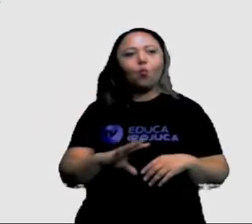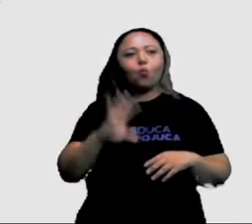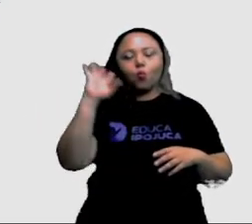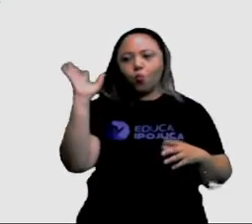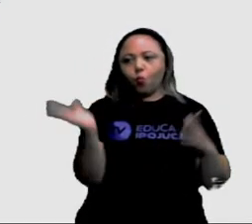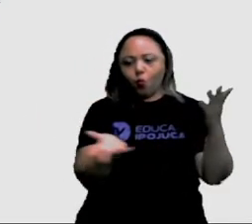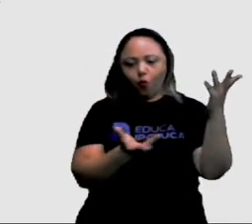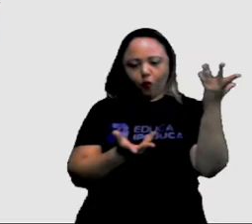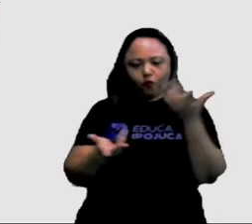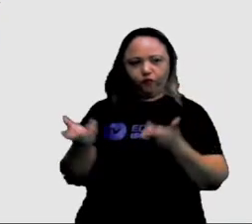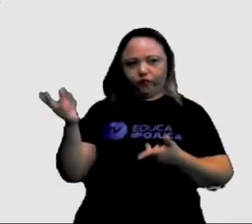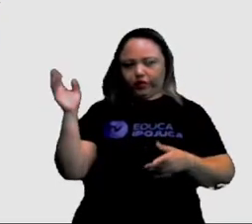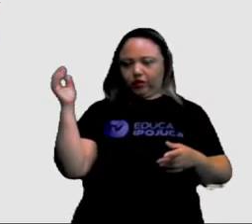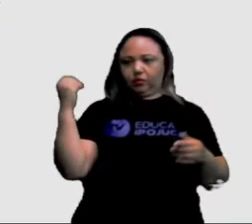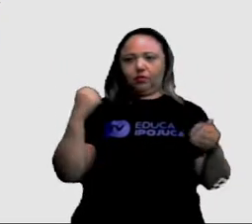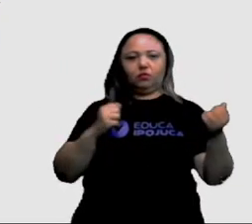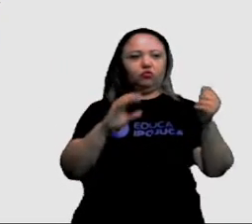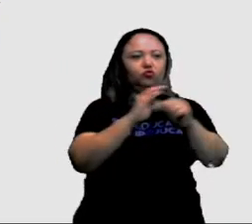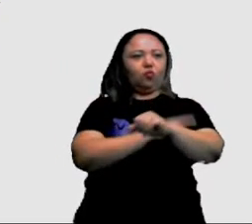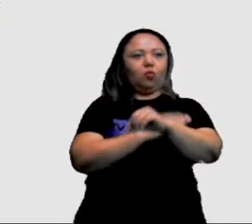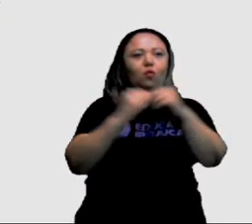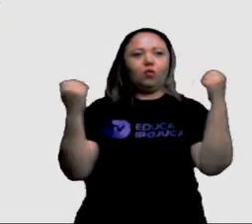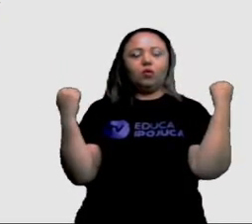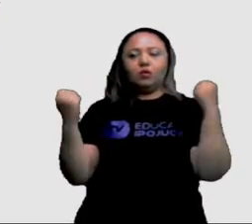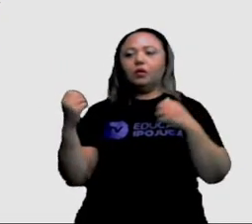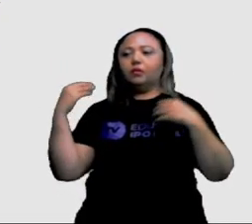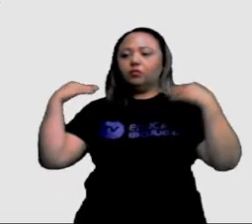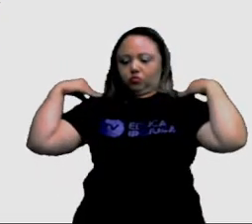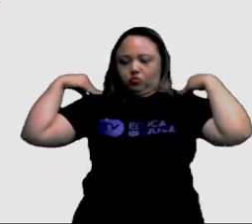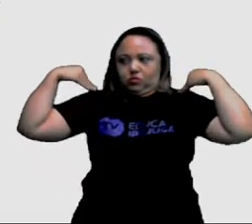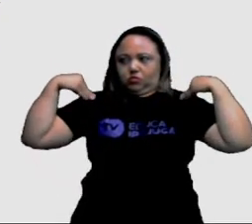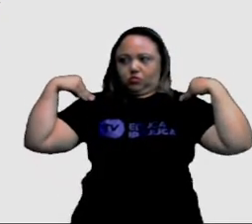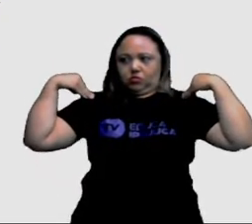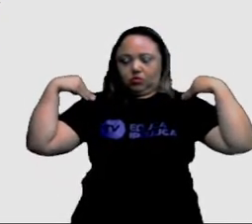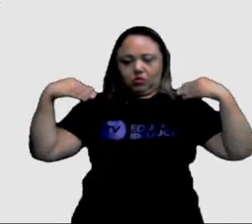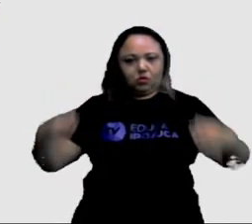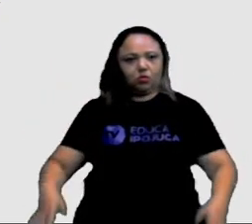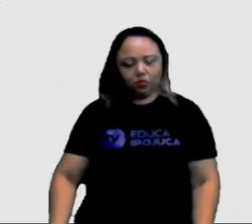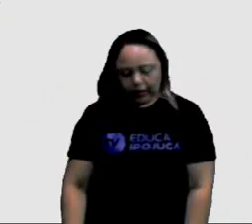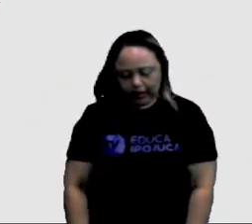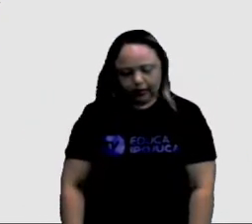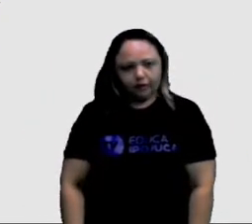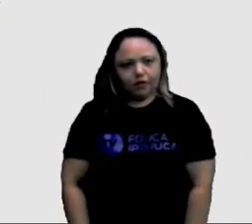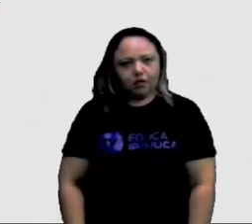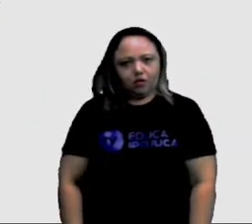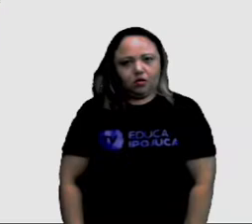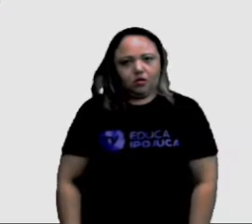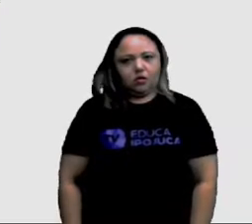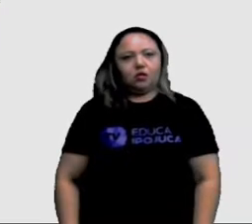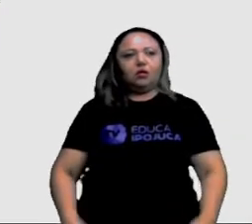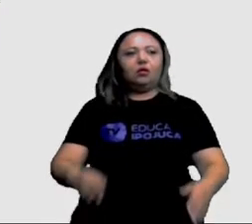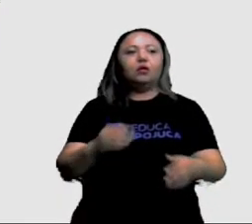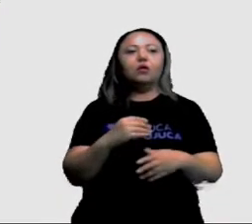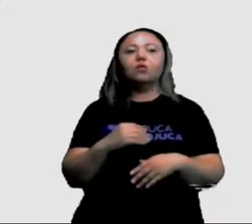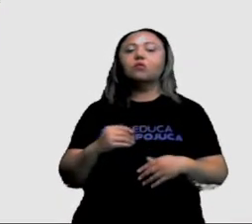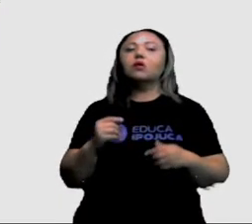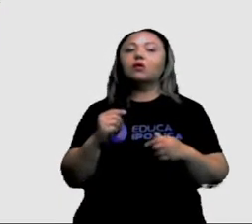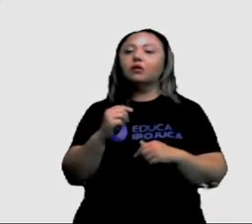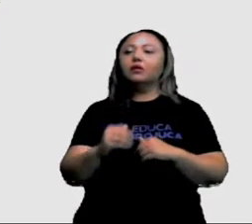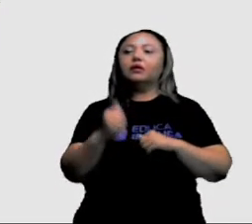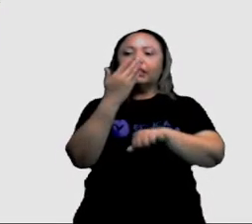consegue coordenar os movimentos dos membros superiores e dos membros inferiores